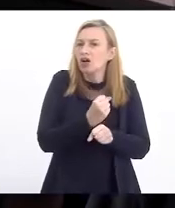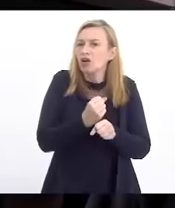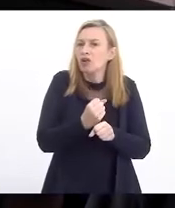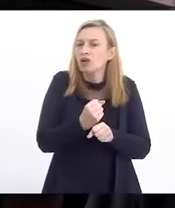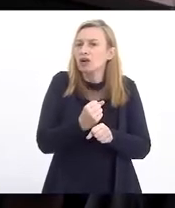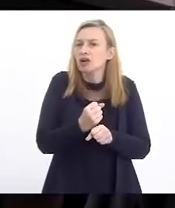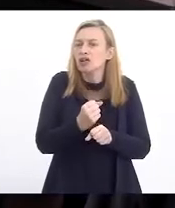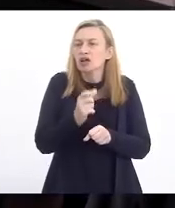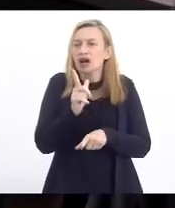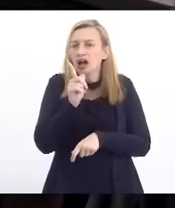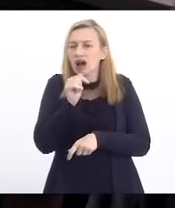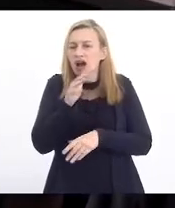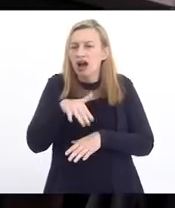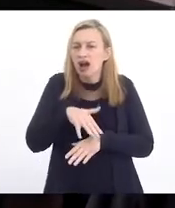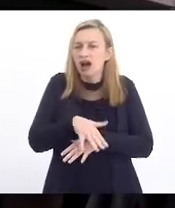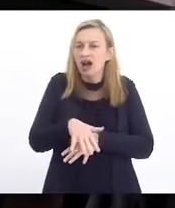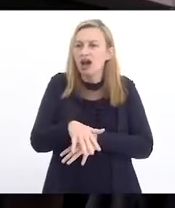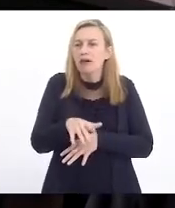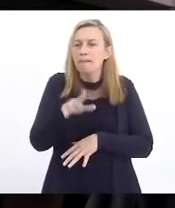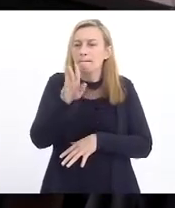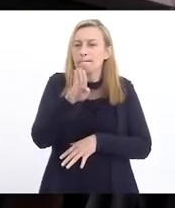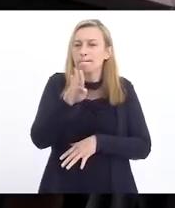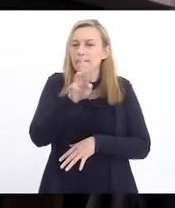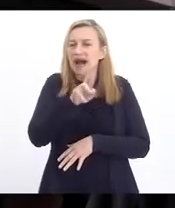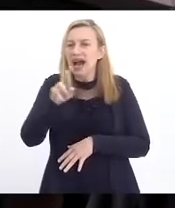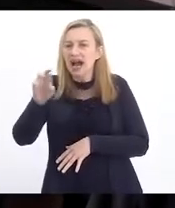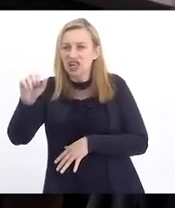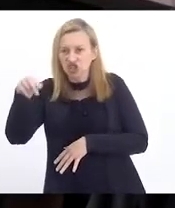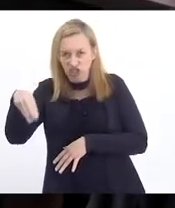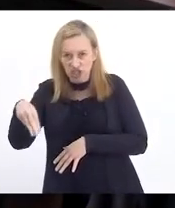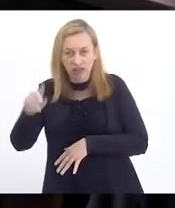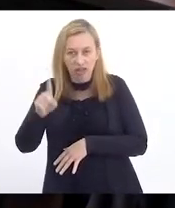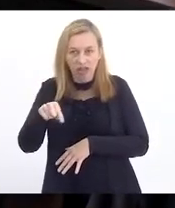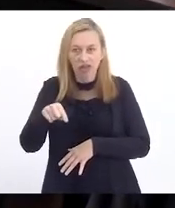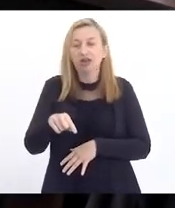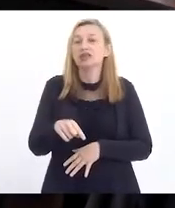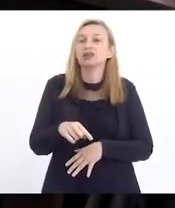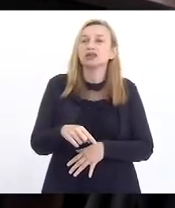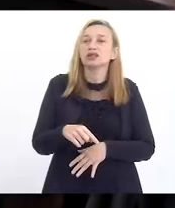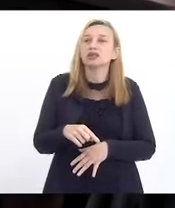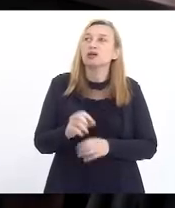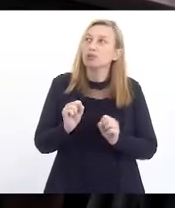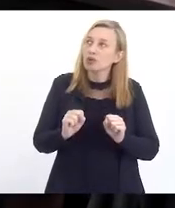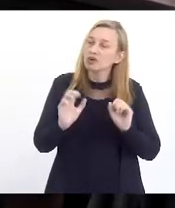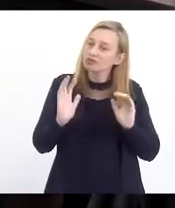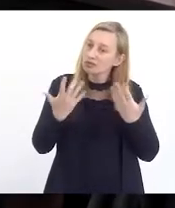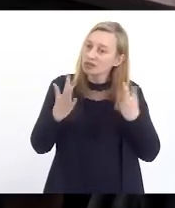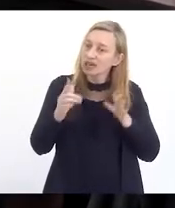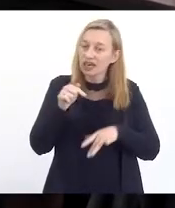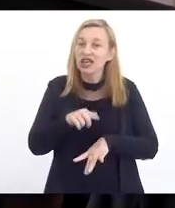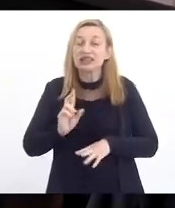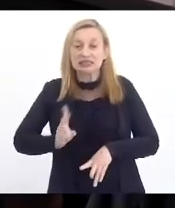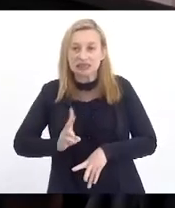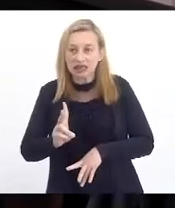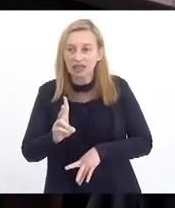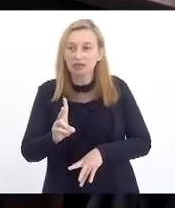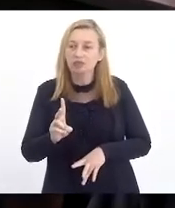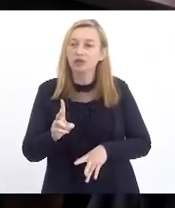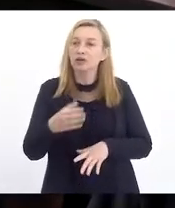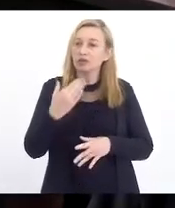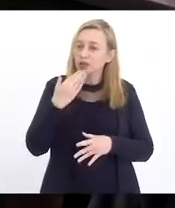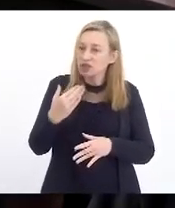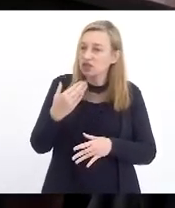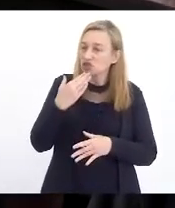tomada d'água, a barragem, né? E a gente, eu diria até que eu posso comemorar aqui, porque a gente sempre manifestou